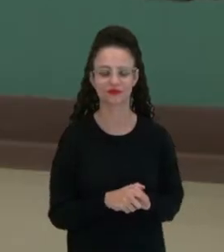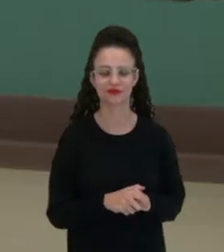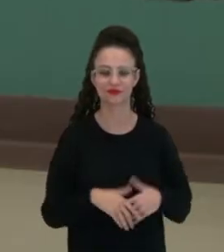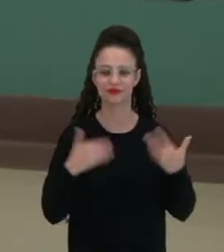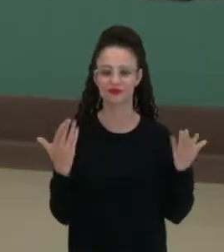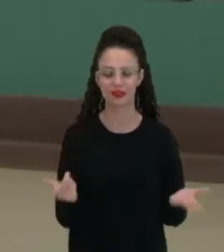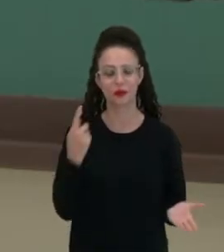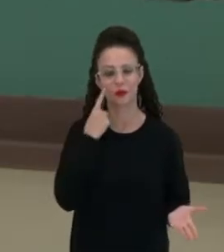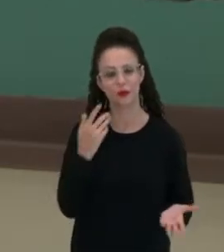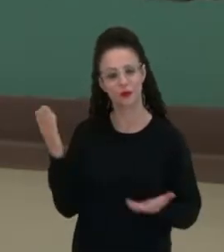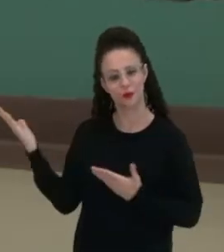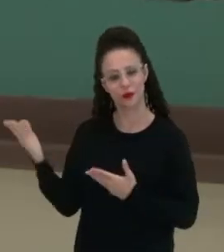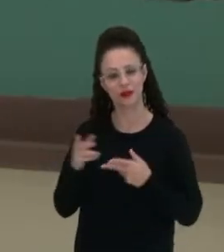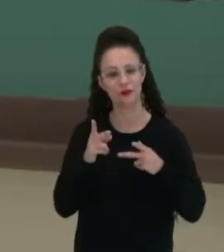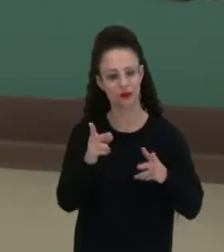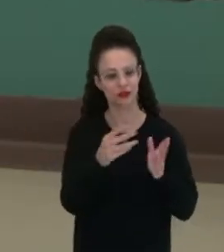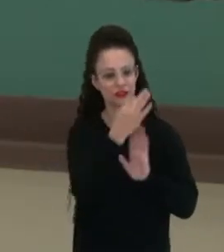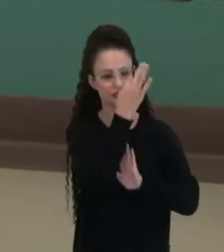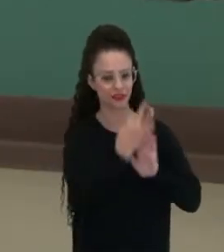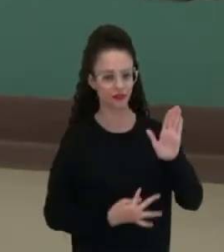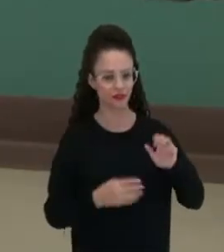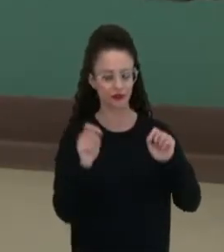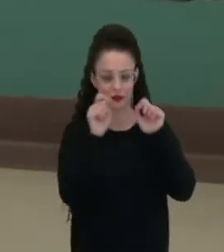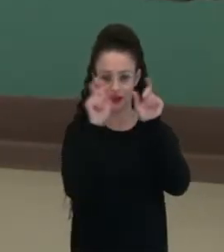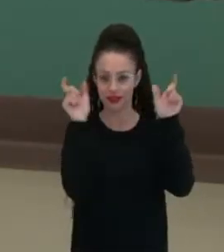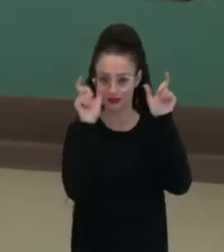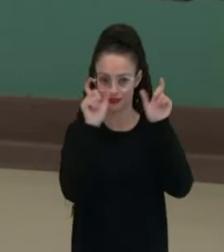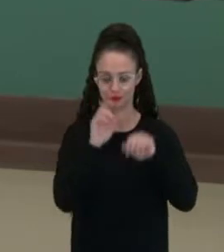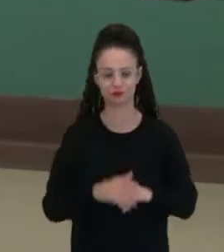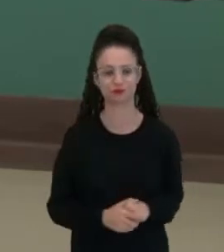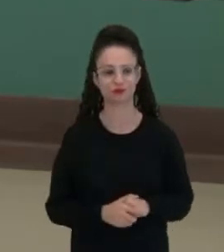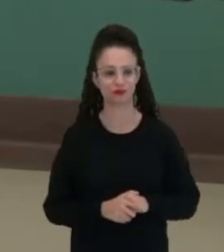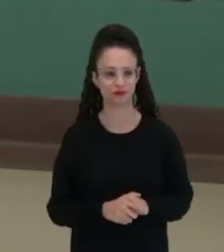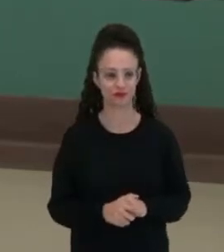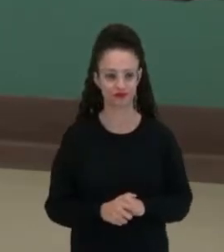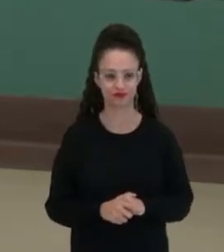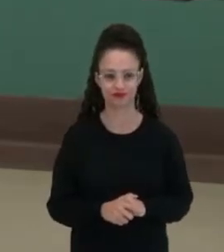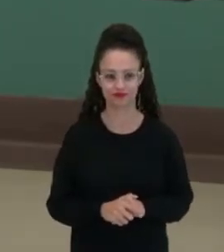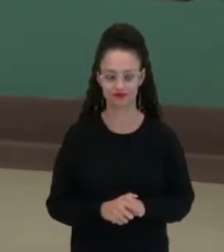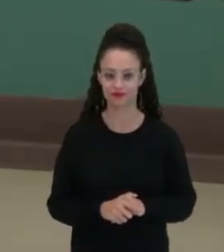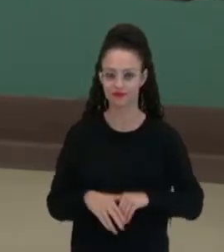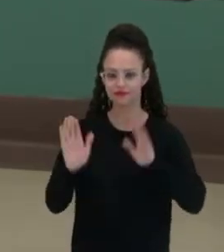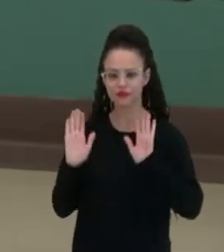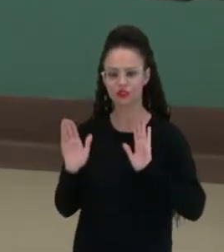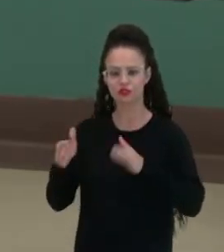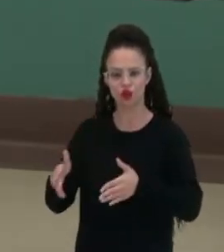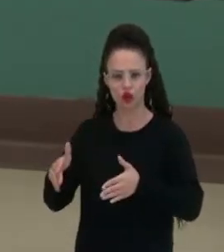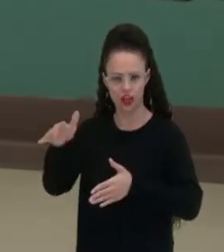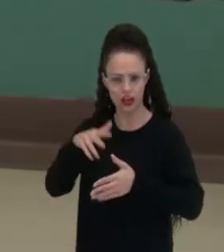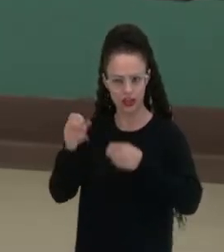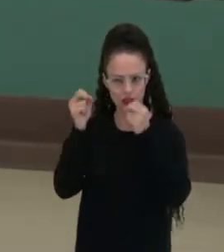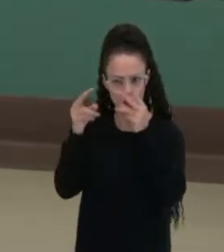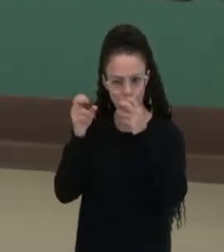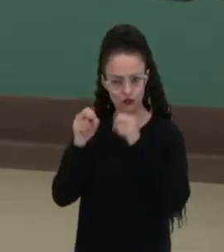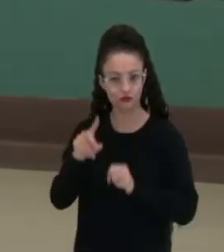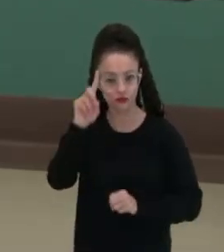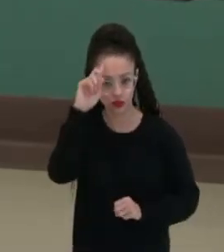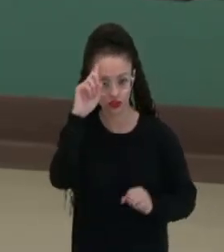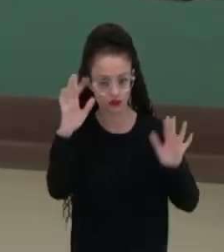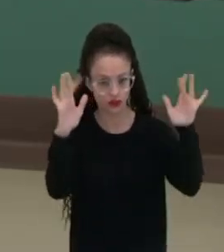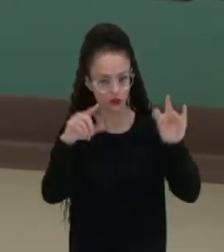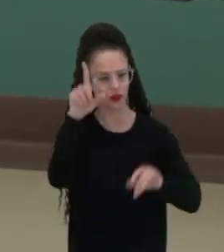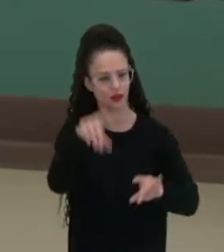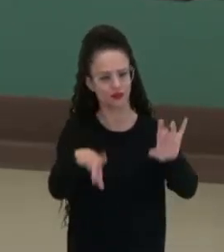olha a continuação do texto com muita atenção. Tirando o enfoque comercial, é uma data